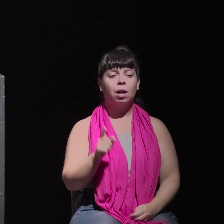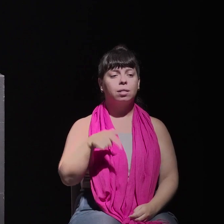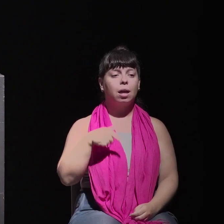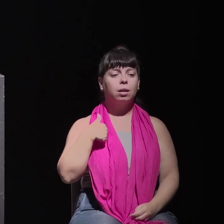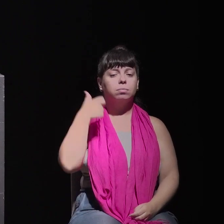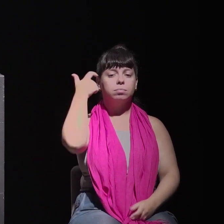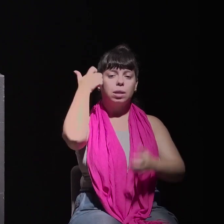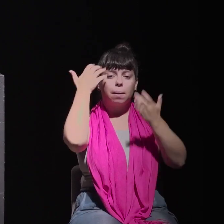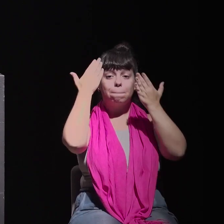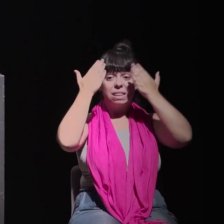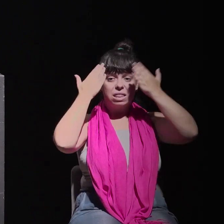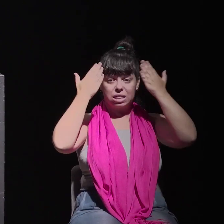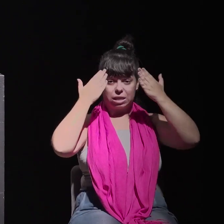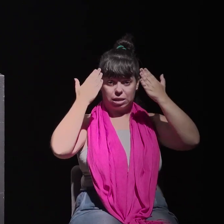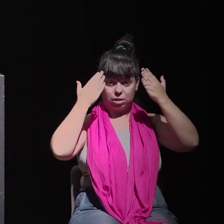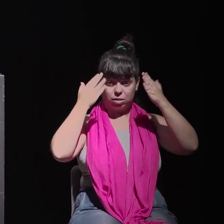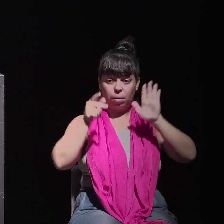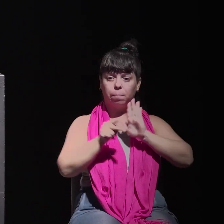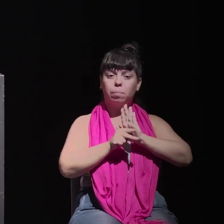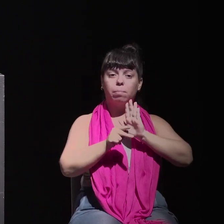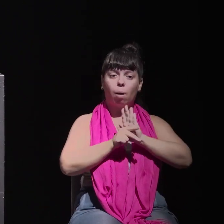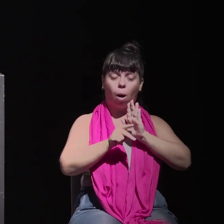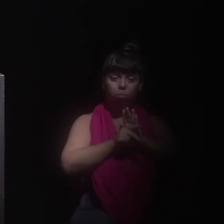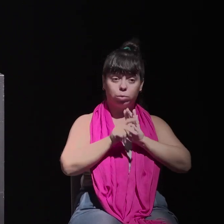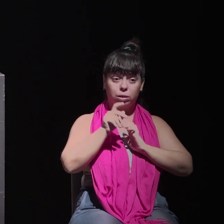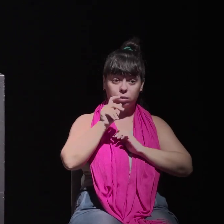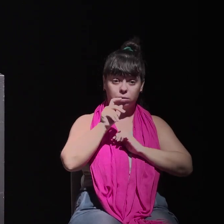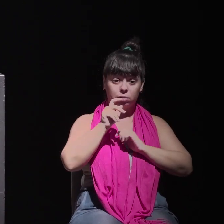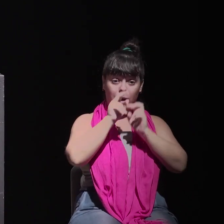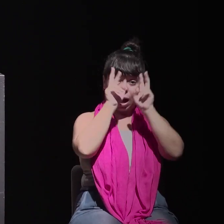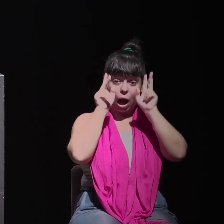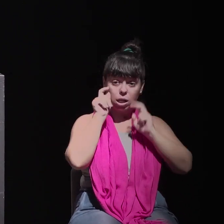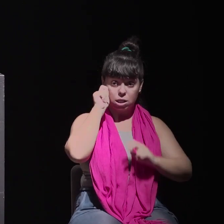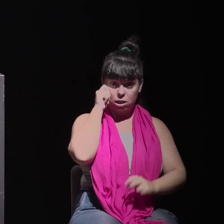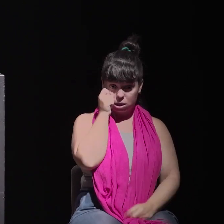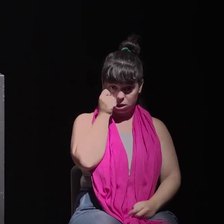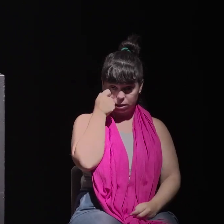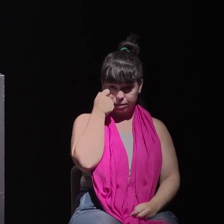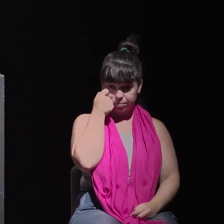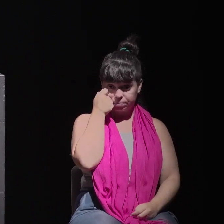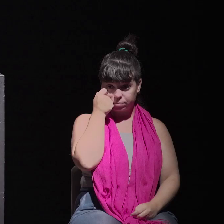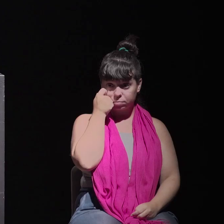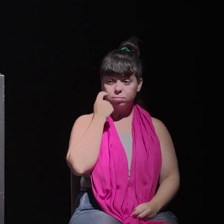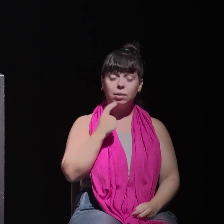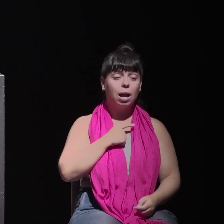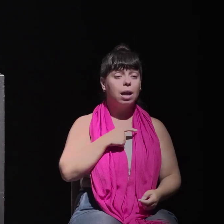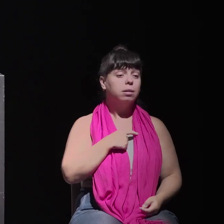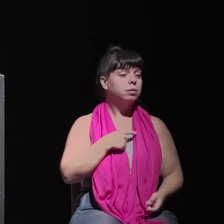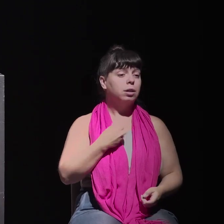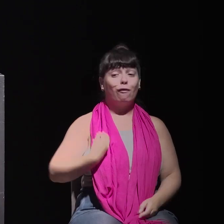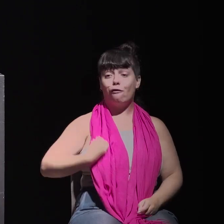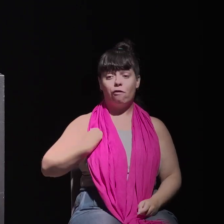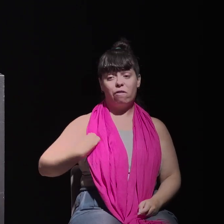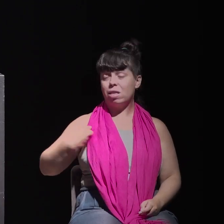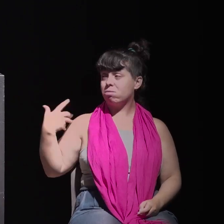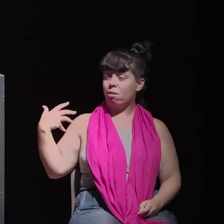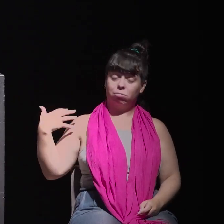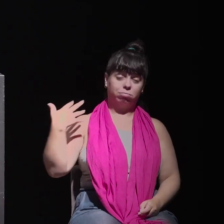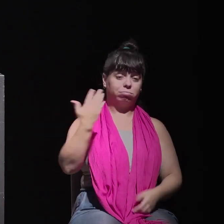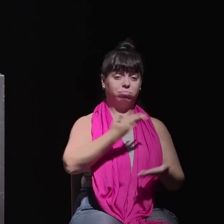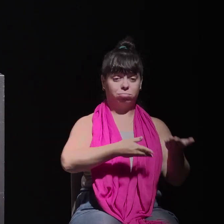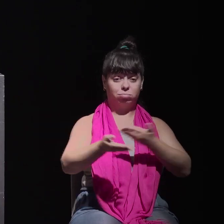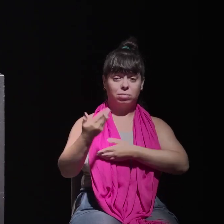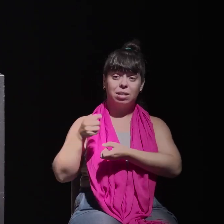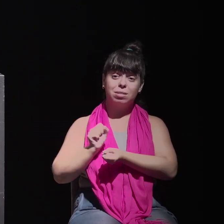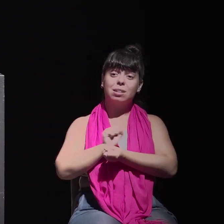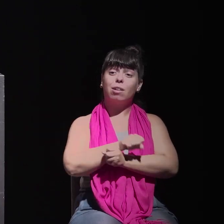psíquica inerente à raça negra, que é resultado dessas relações que a gente vai estabelecendo ao longo da vida, e que a escravidão foi um ponto para marcar